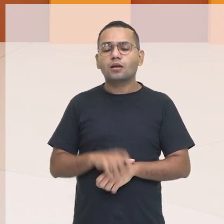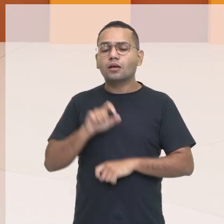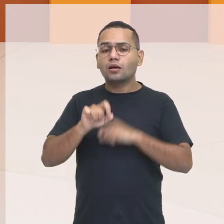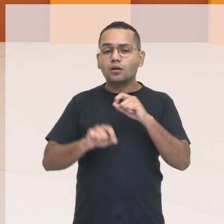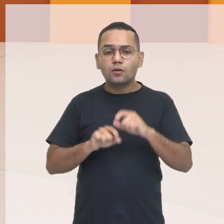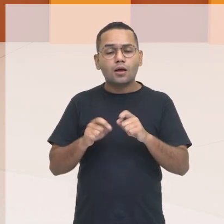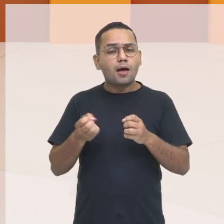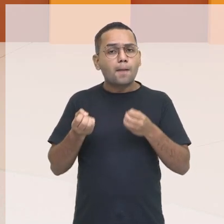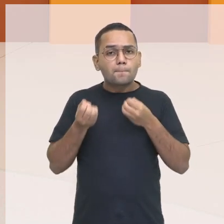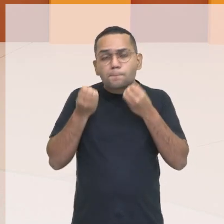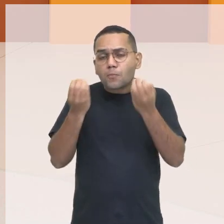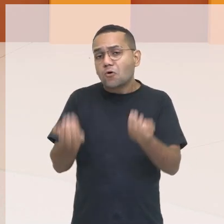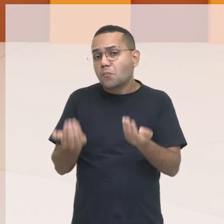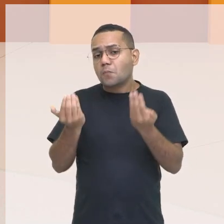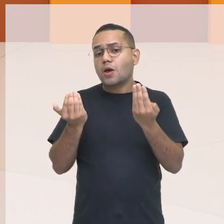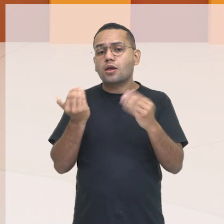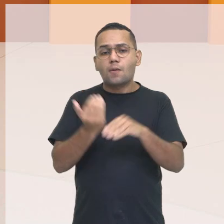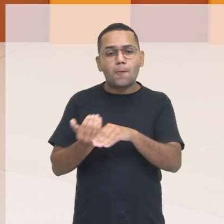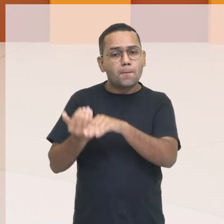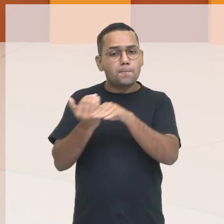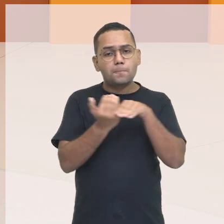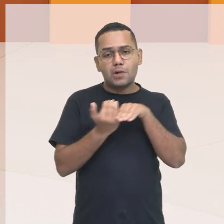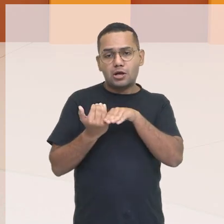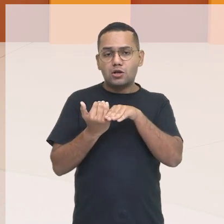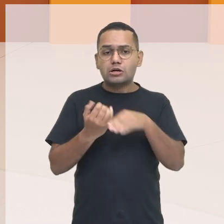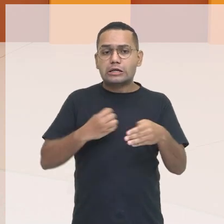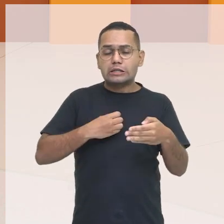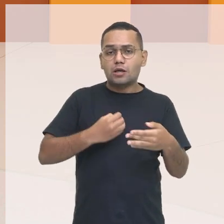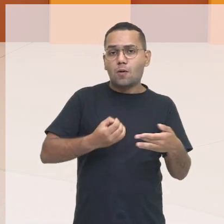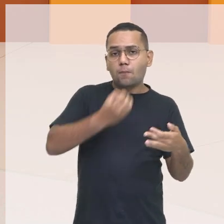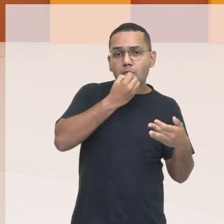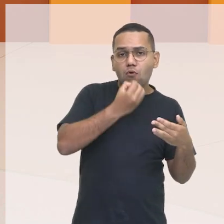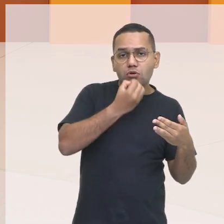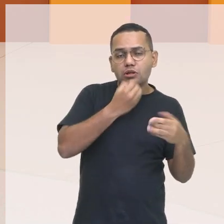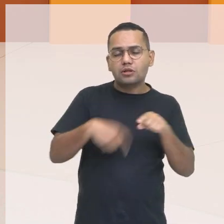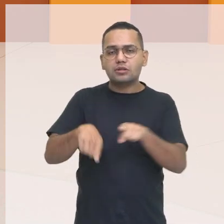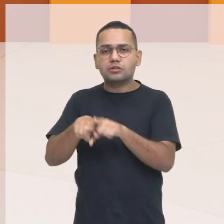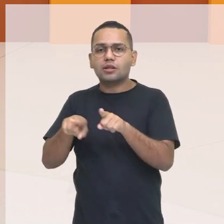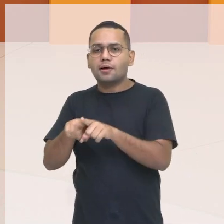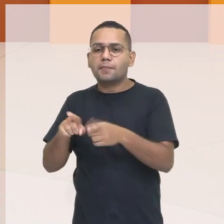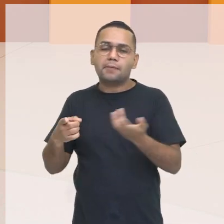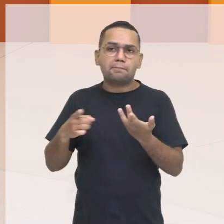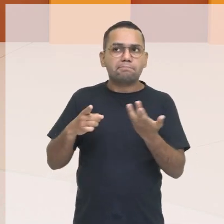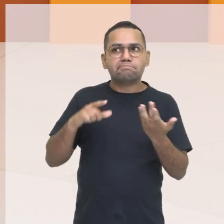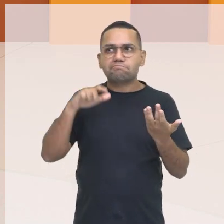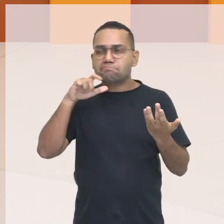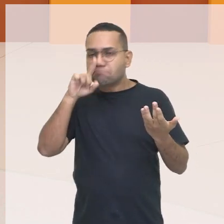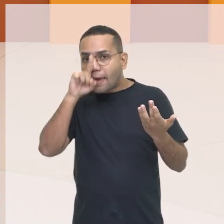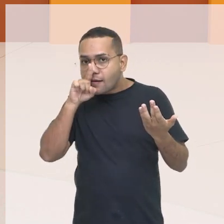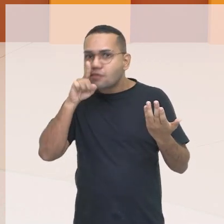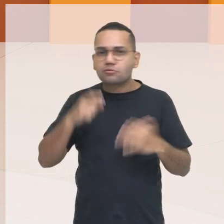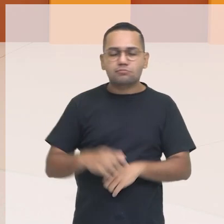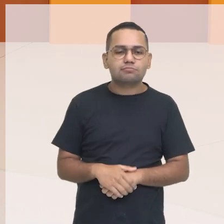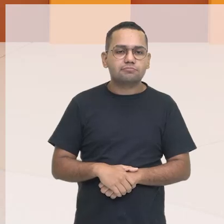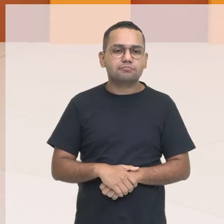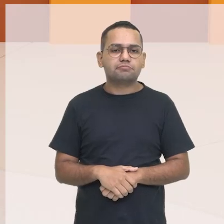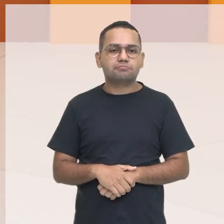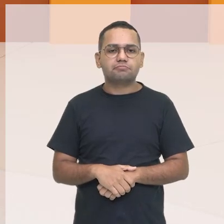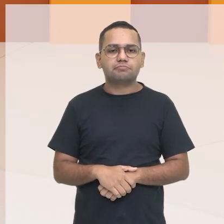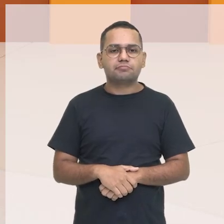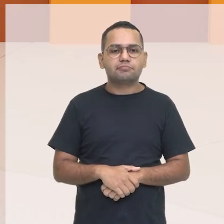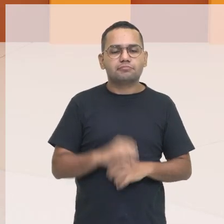riscos. Então, são os grandes princípios da bioética. Tá bom? Continuando